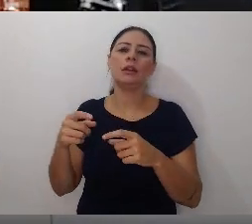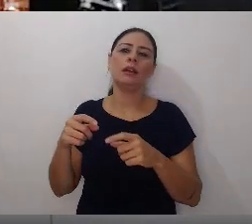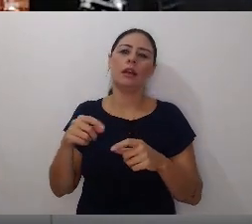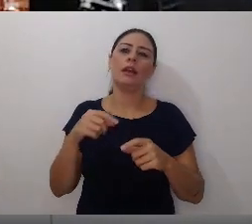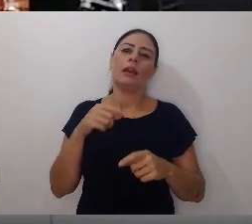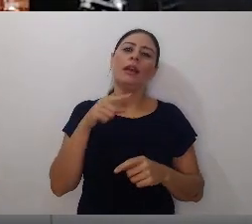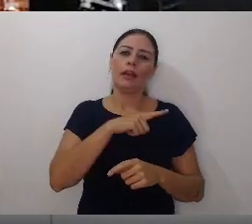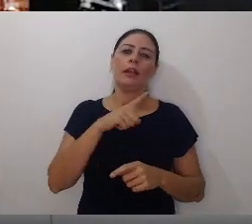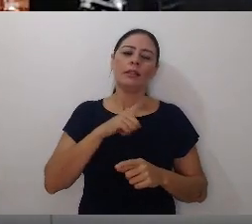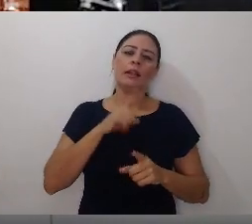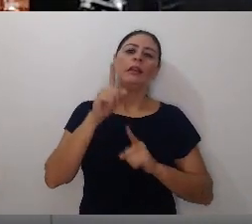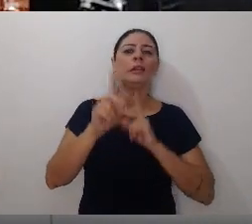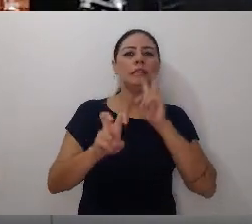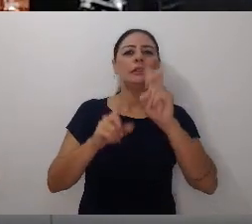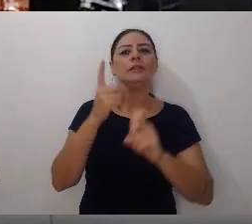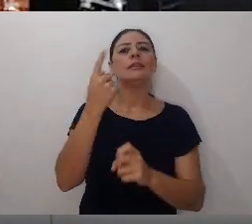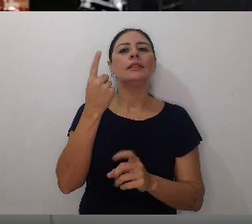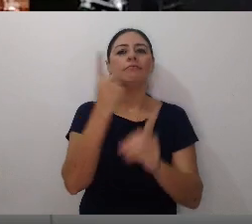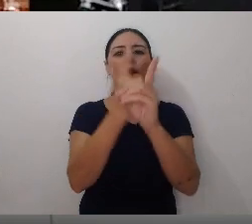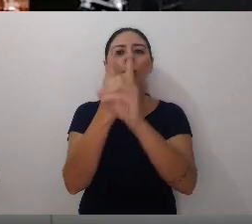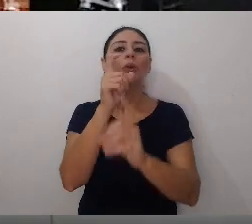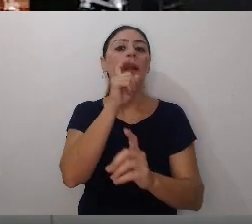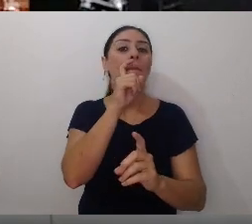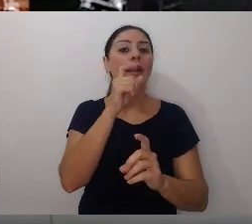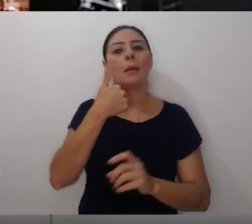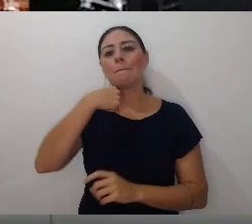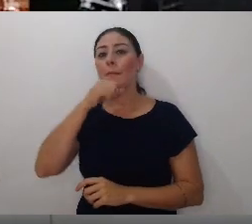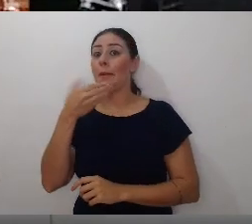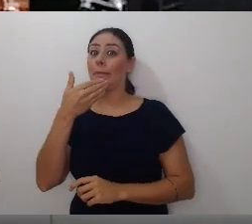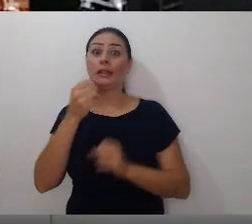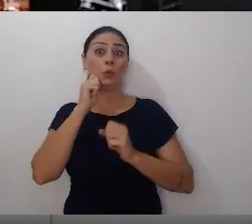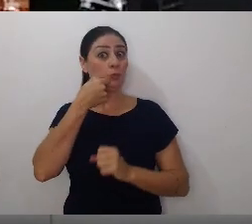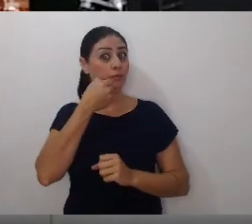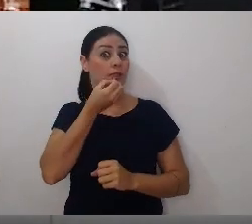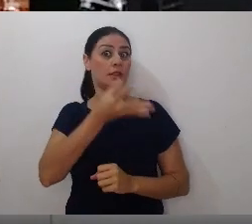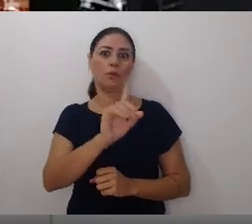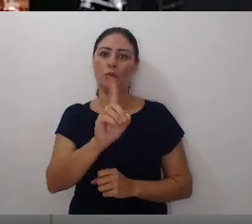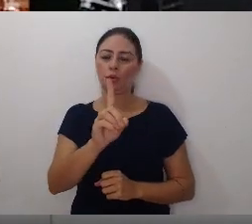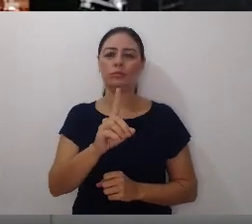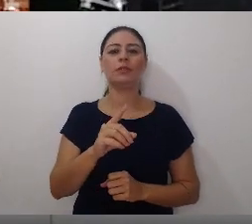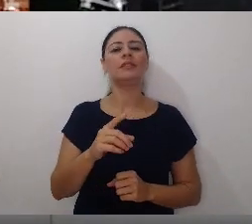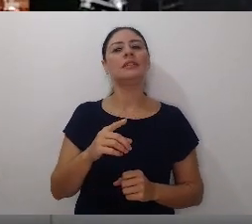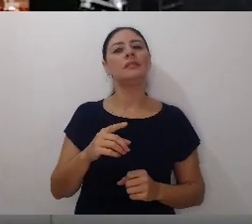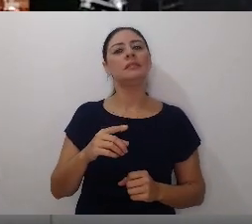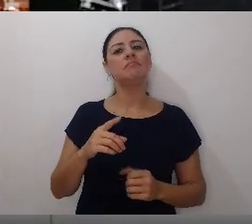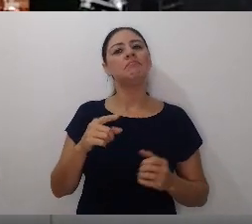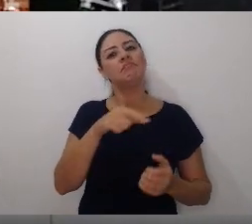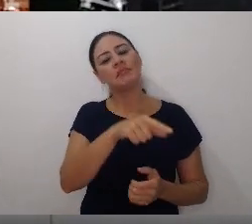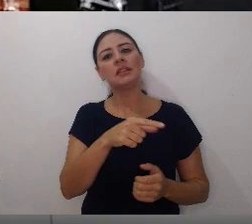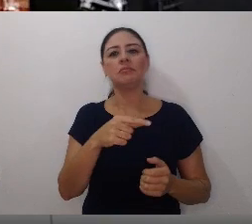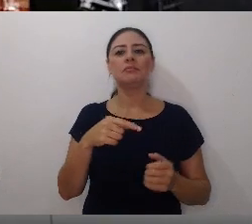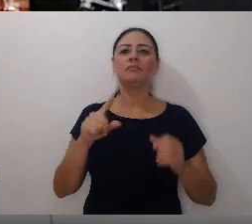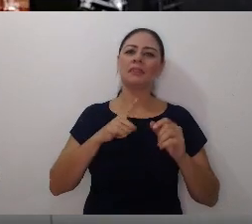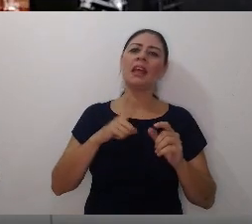padrasto. E o pai dela não sabia, porque ela tinha encontros esporádicos com o pai, a mãe pedia para não contar, e o pai não